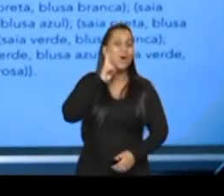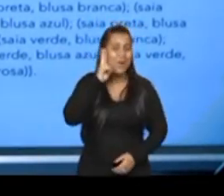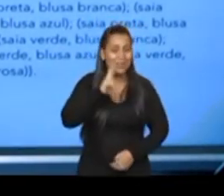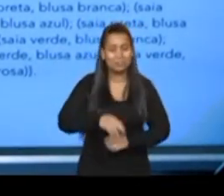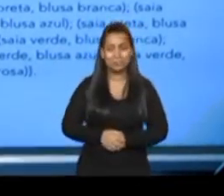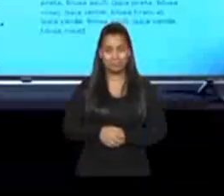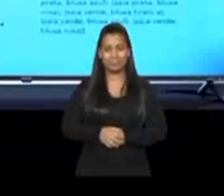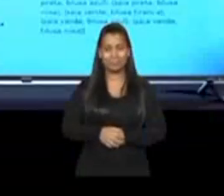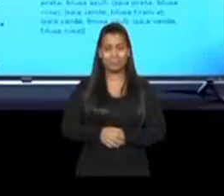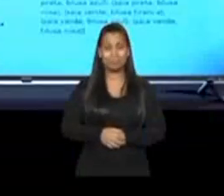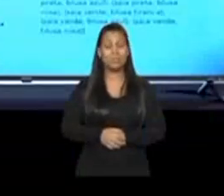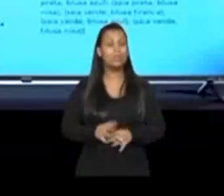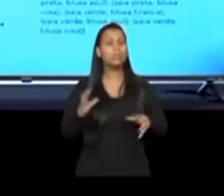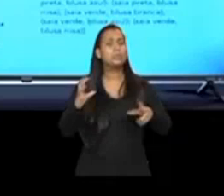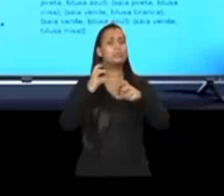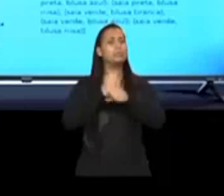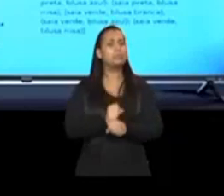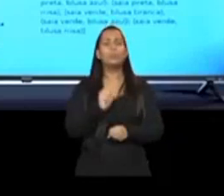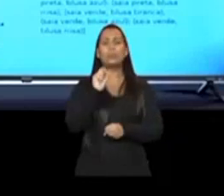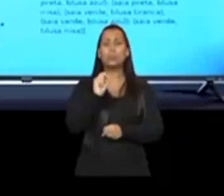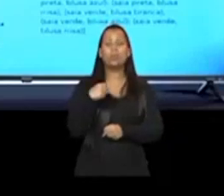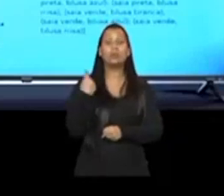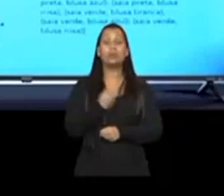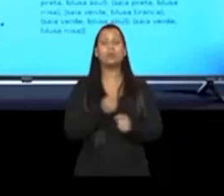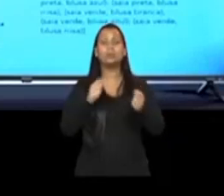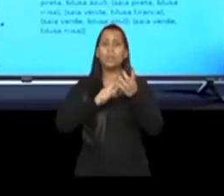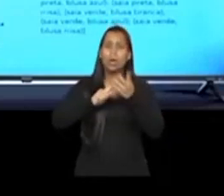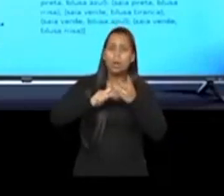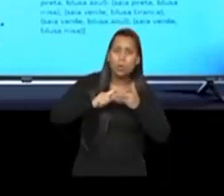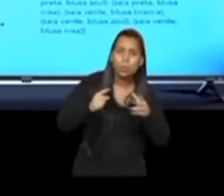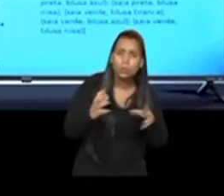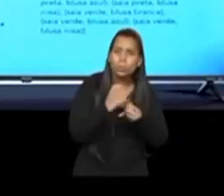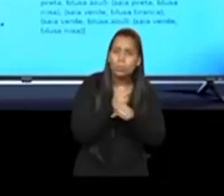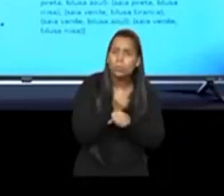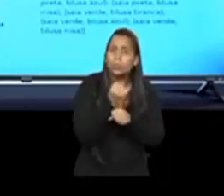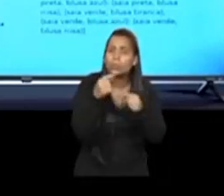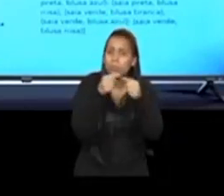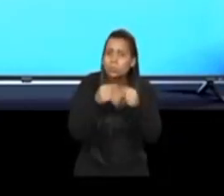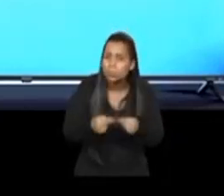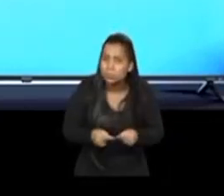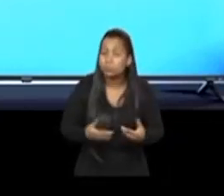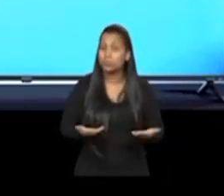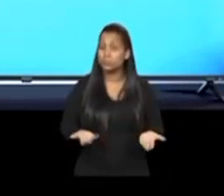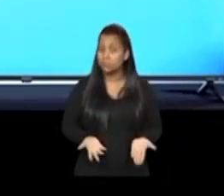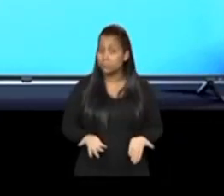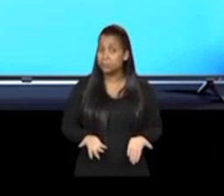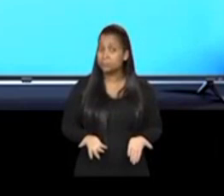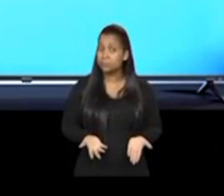blusas. No total, a gente consegue contar quantas combinações? Vocês sabem?